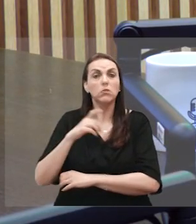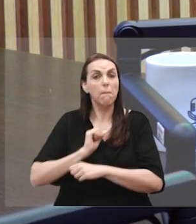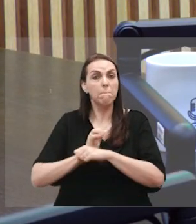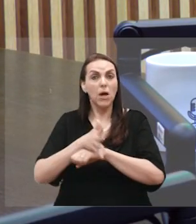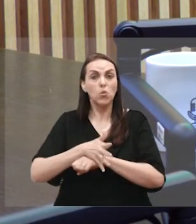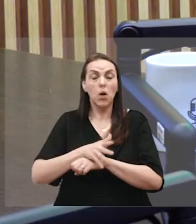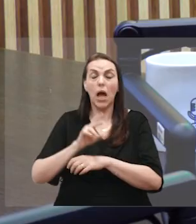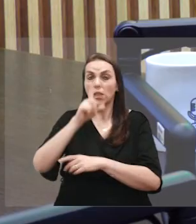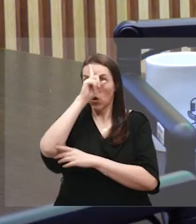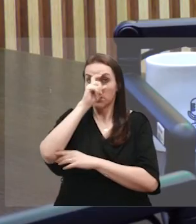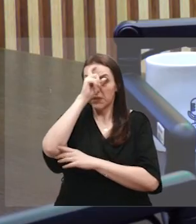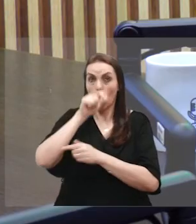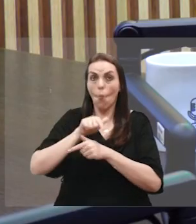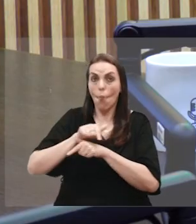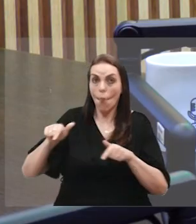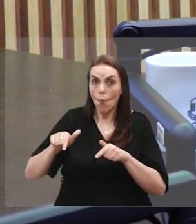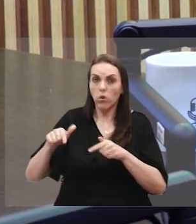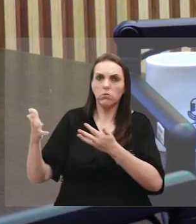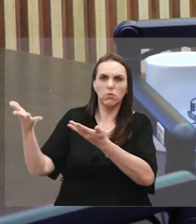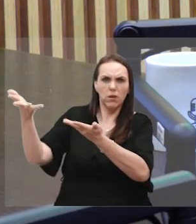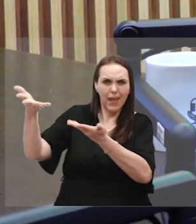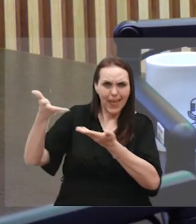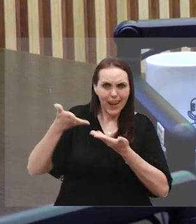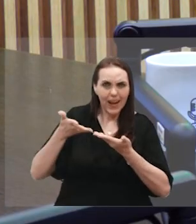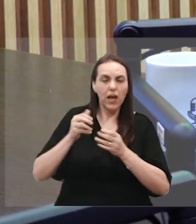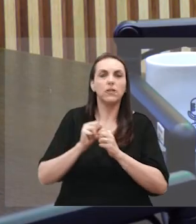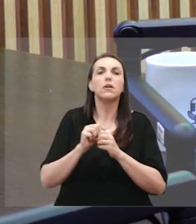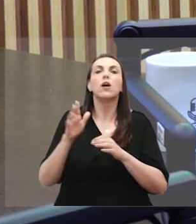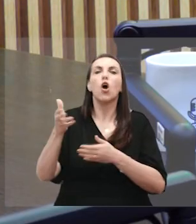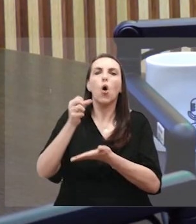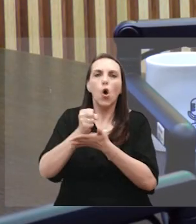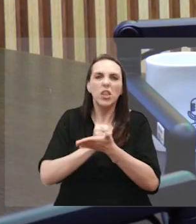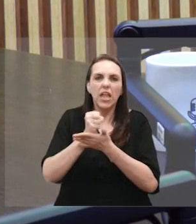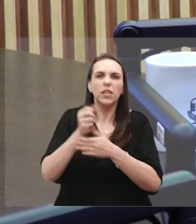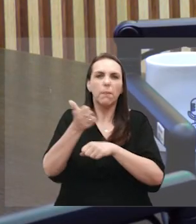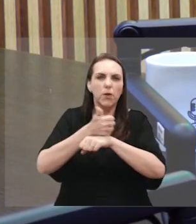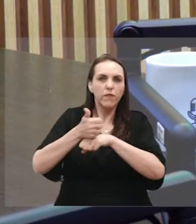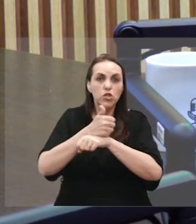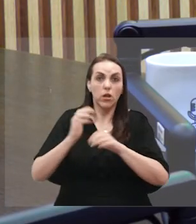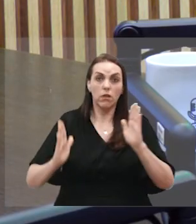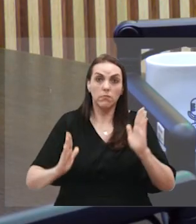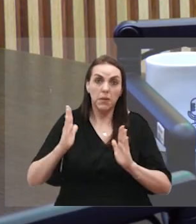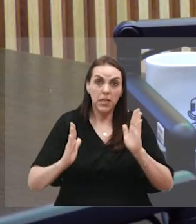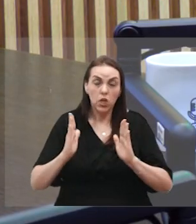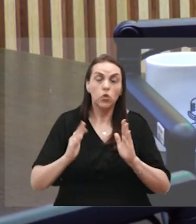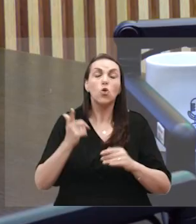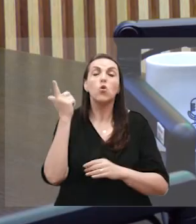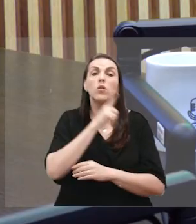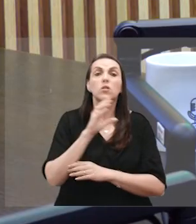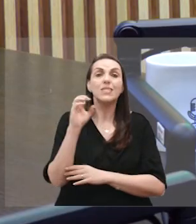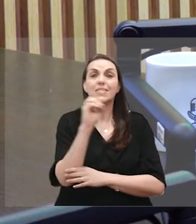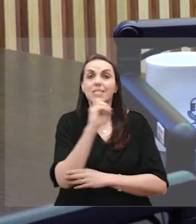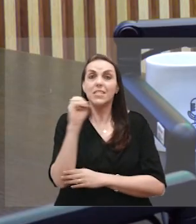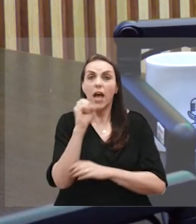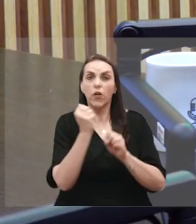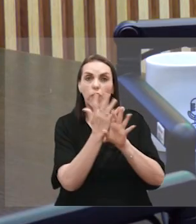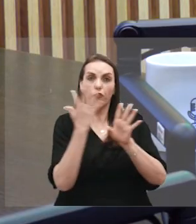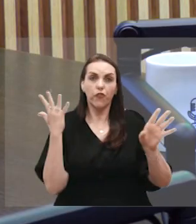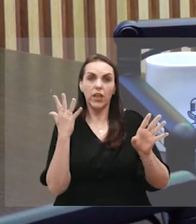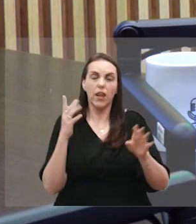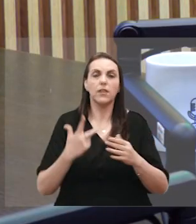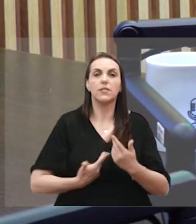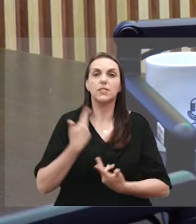tempo ocioso nos hospitais, ele levou a galera para essa madrugada, fez cirurgias, contratou profissionais por um determinado tempo, conseguiu zerar as cirurgias